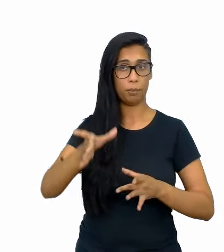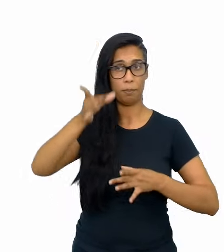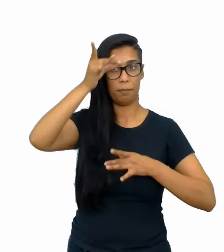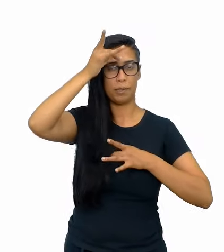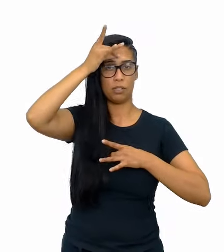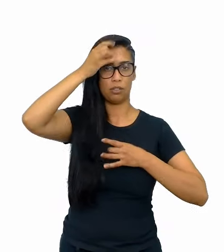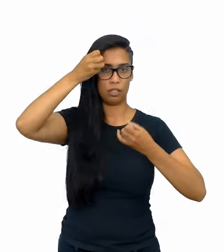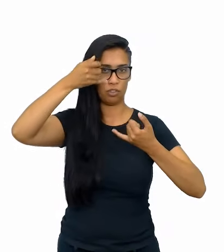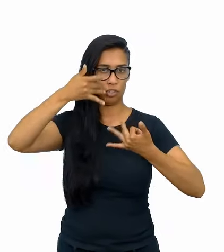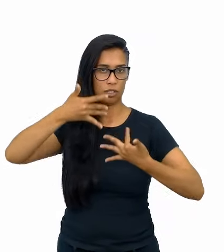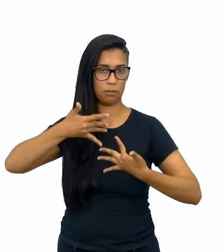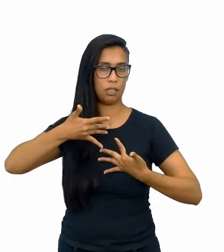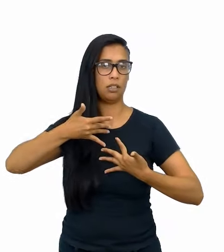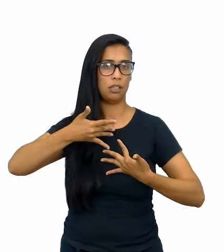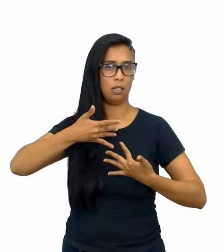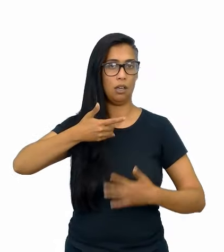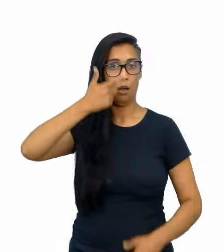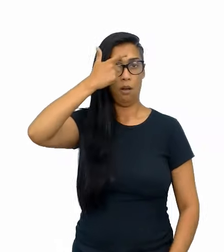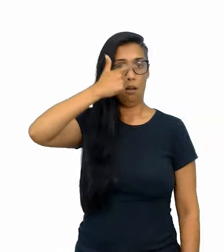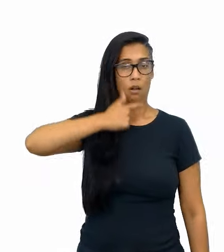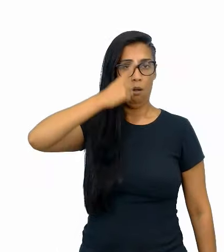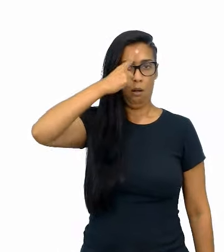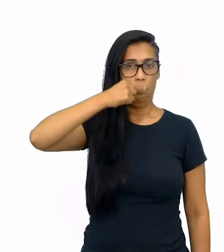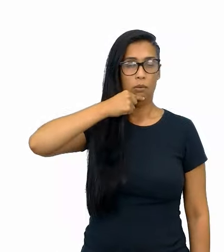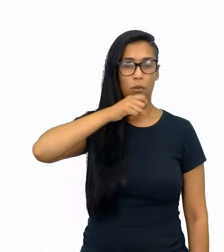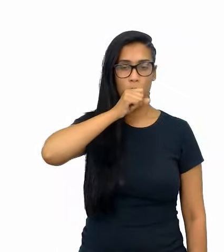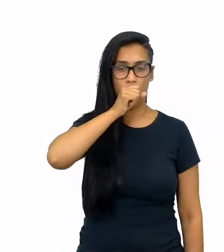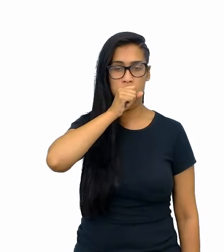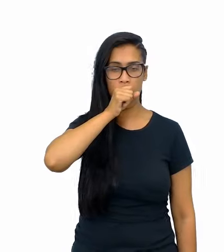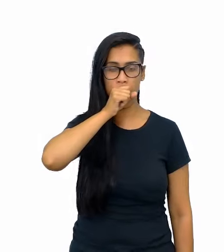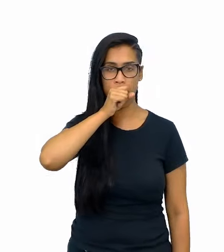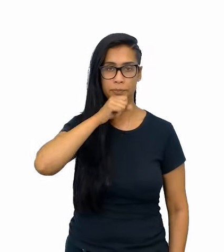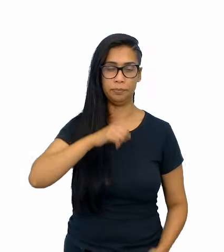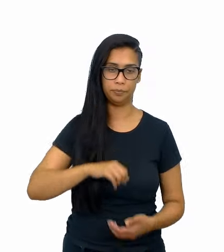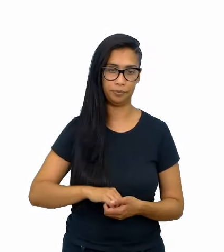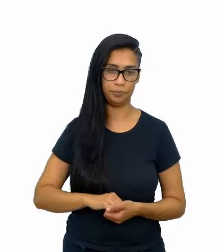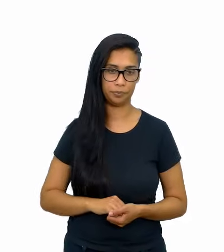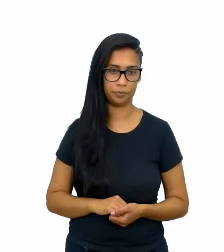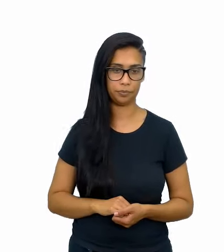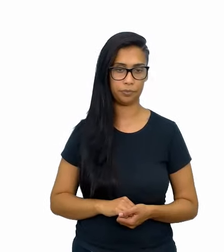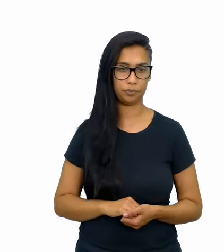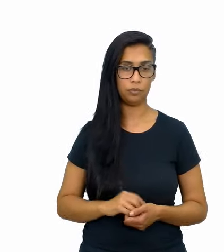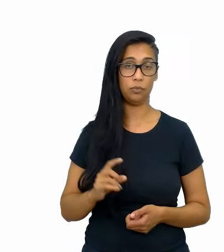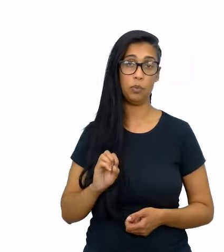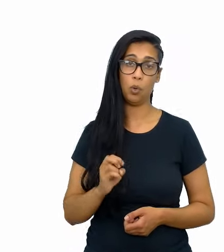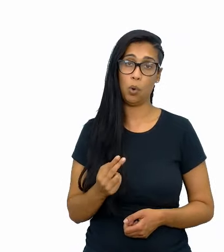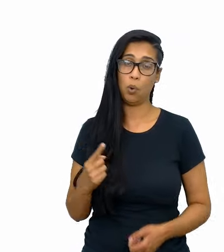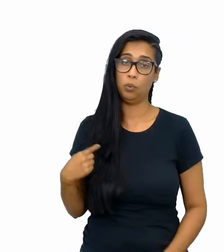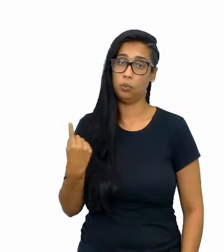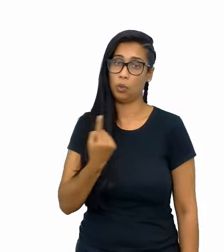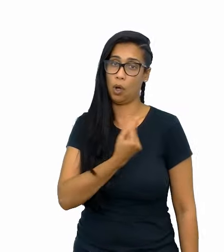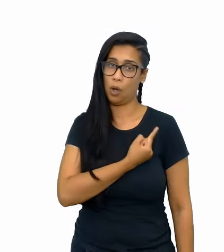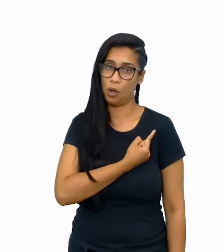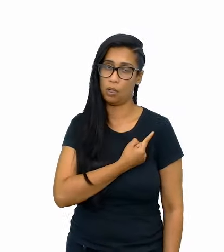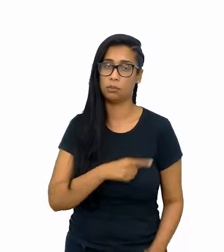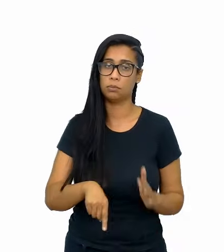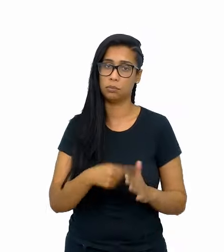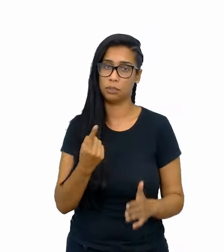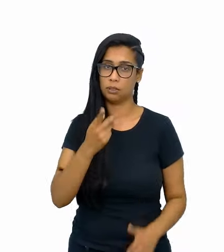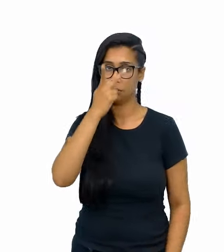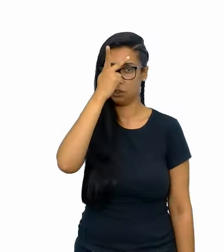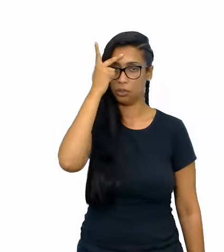palavra eu, né? O eu contando, que é a primeira pessoa do singular, ou o nós, que é a primeira pessoa do